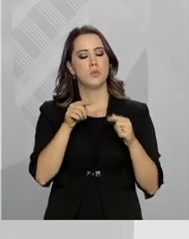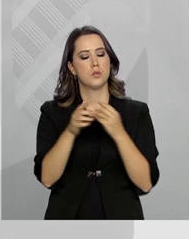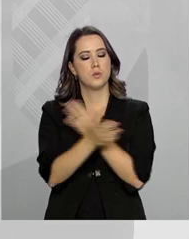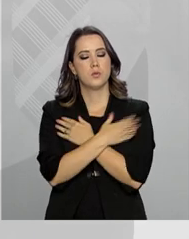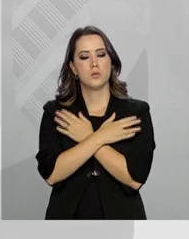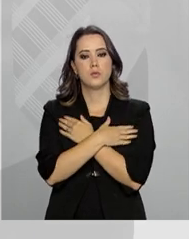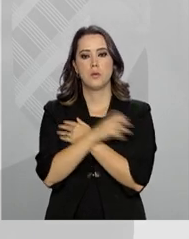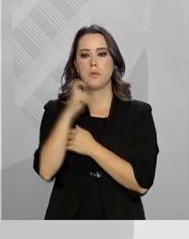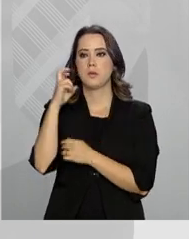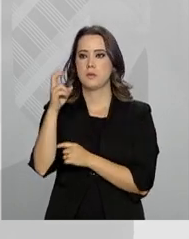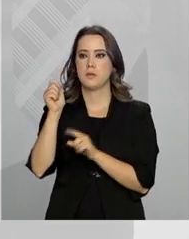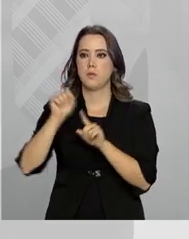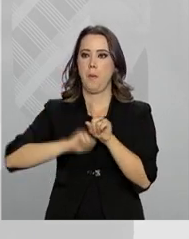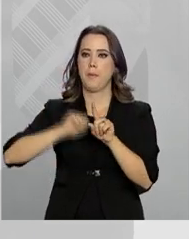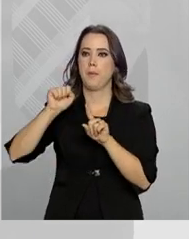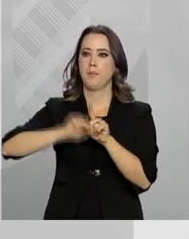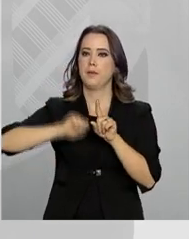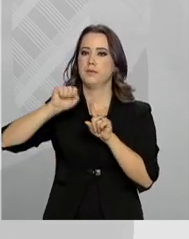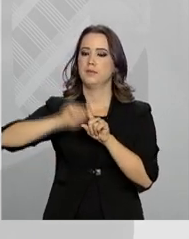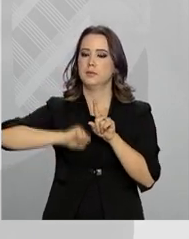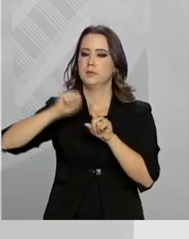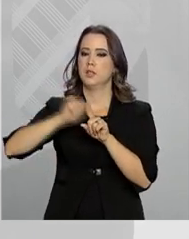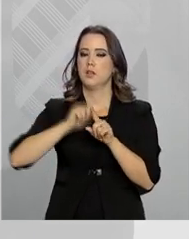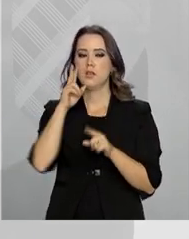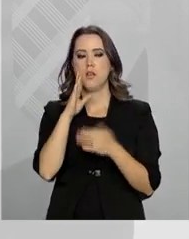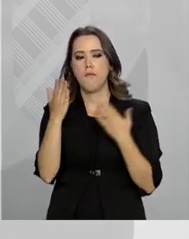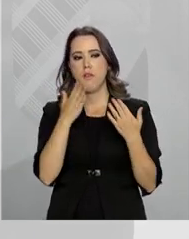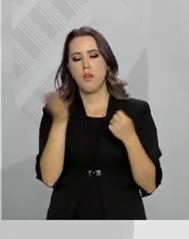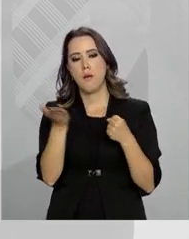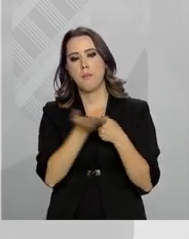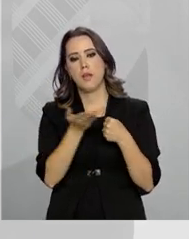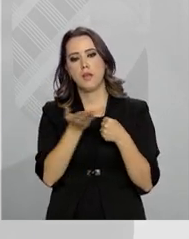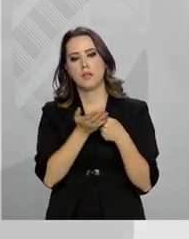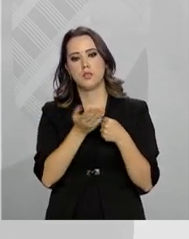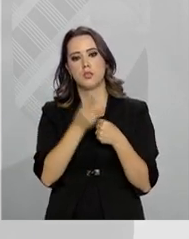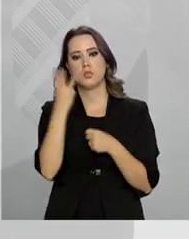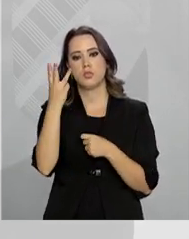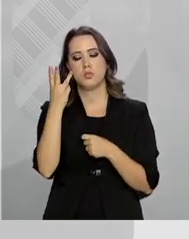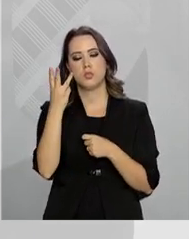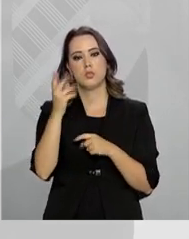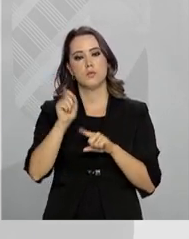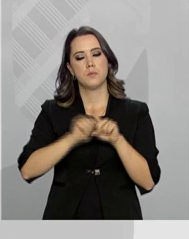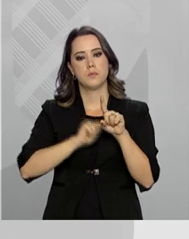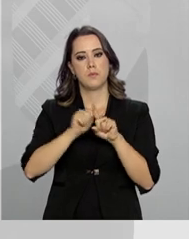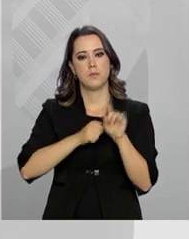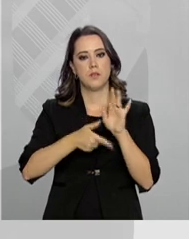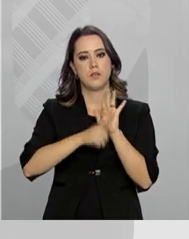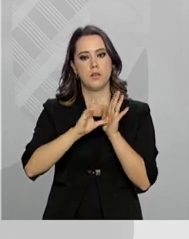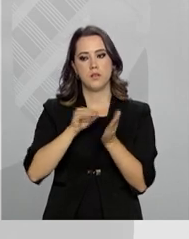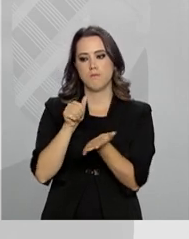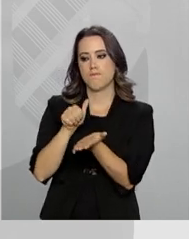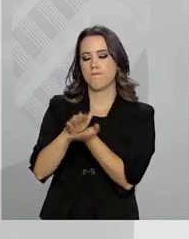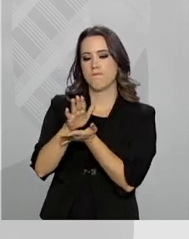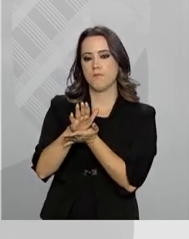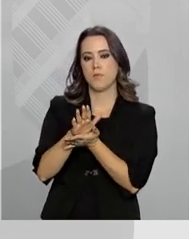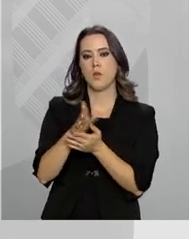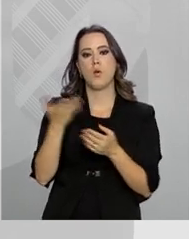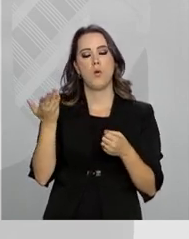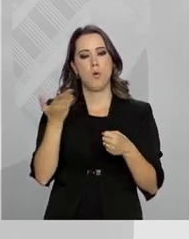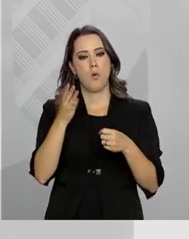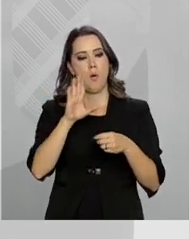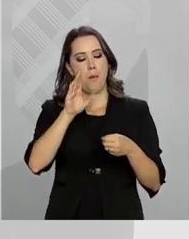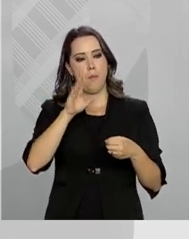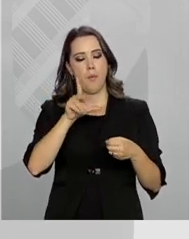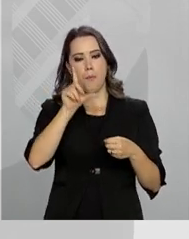até cinco parcelas e considera a média dos salários dos últimos três meses antes da demissão sendo o menor valor